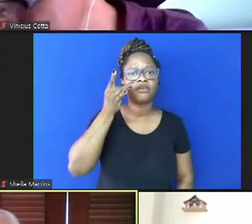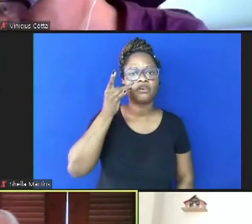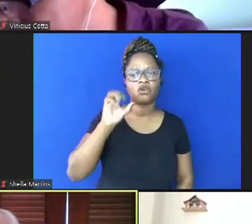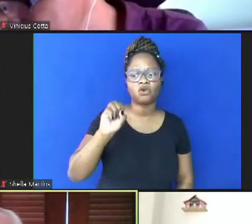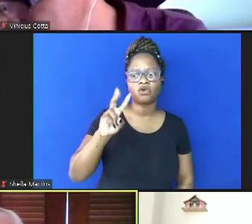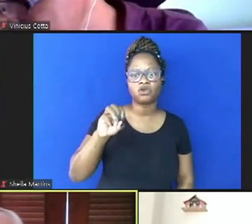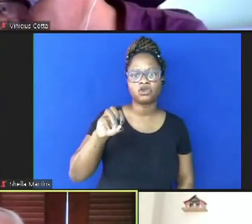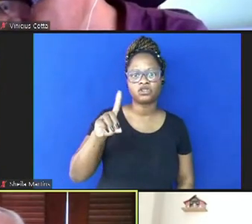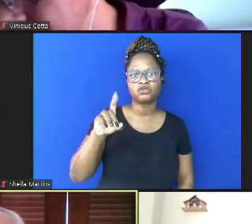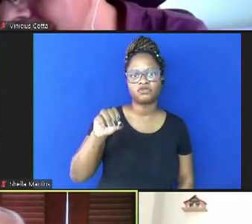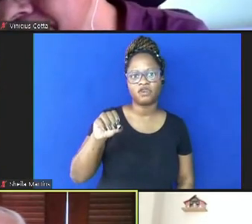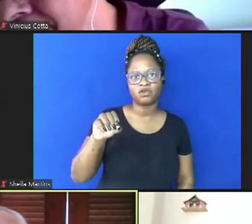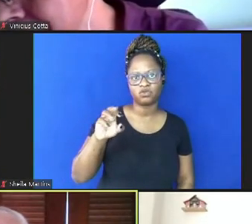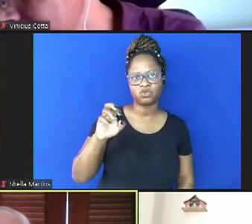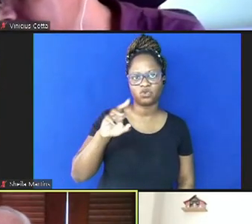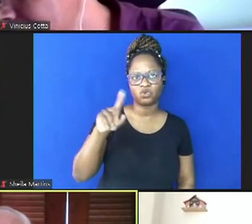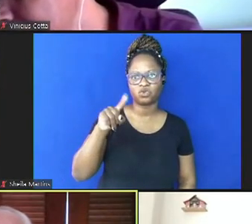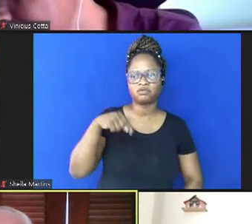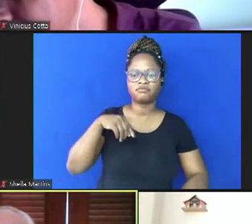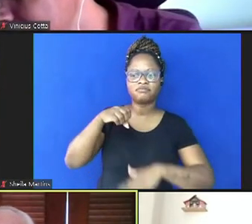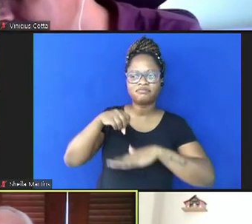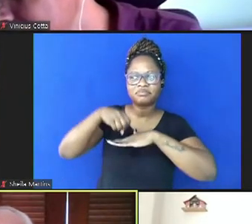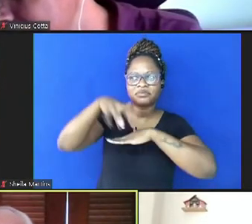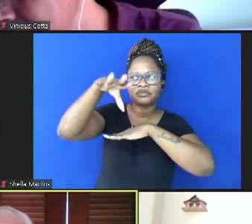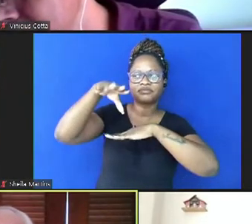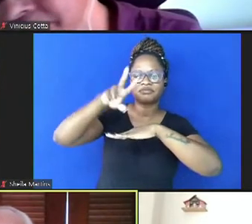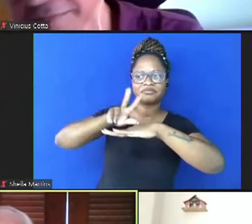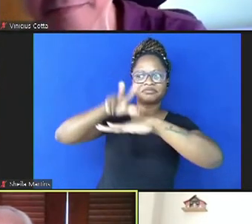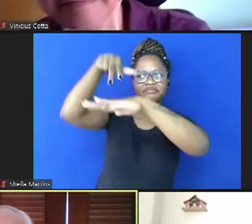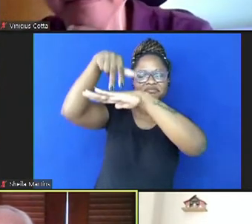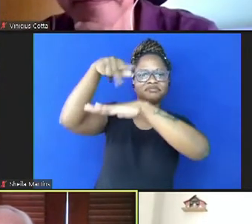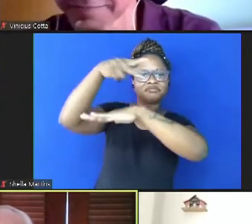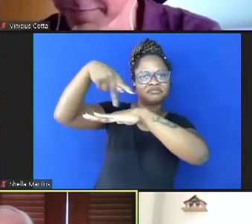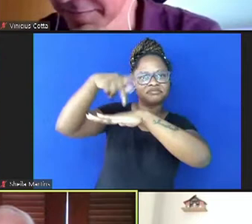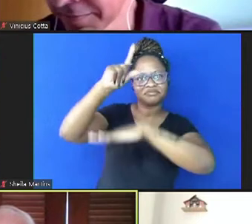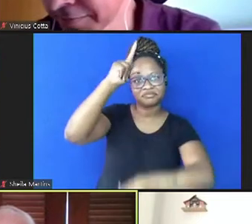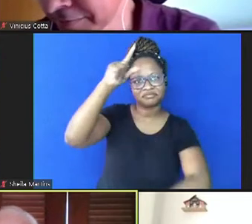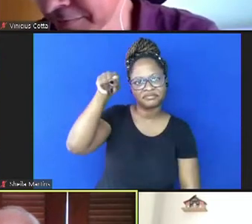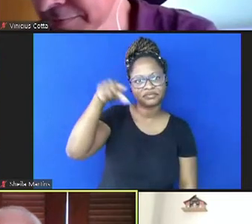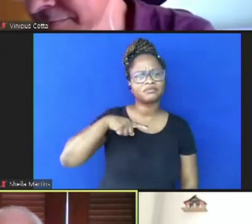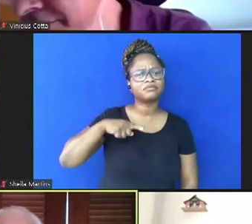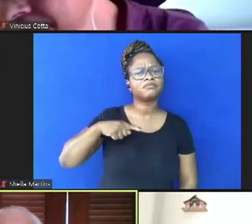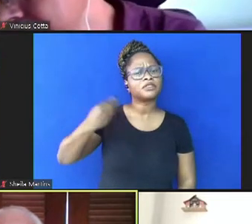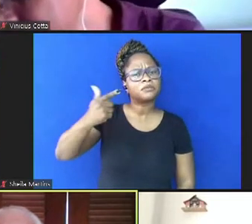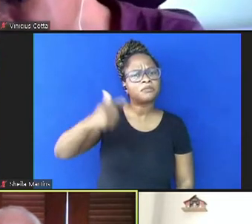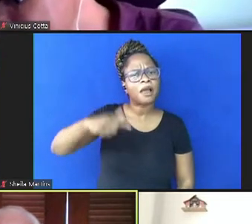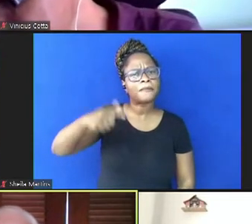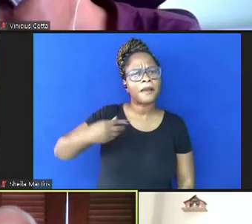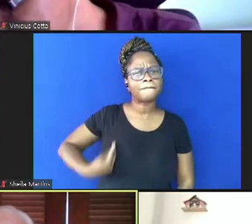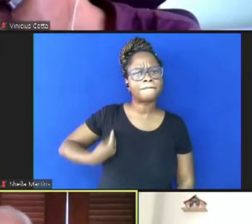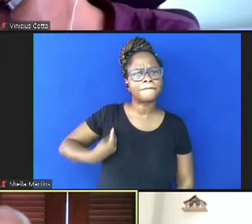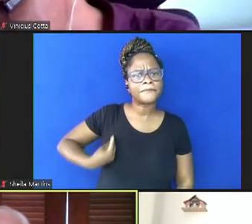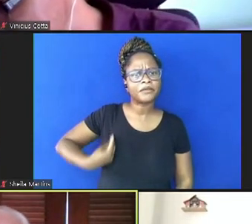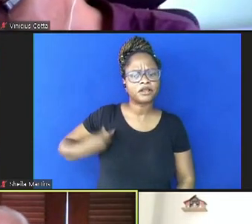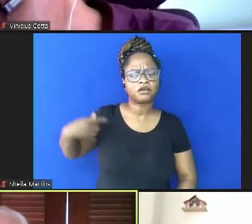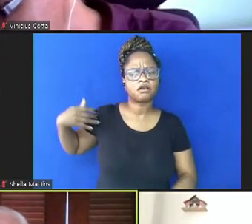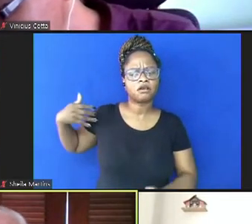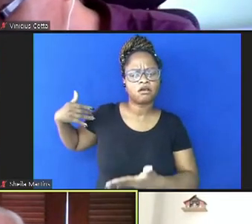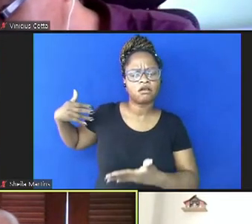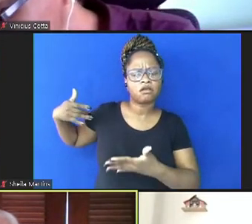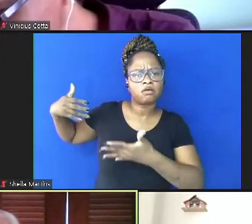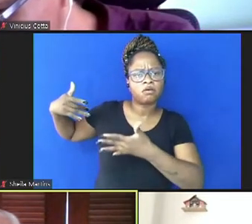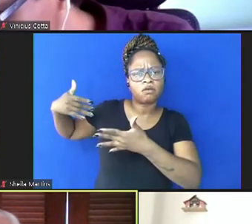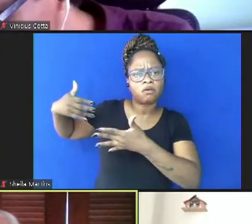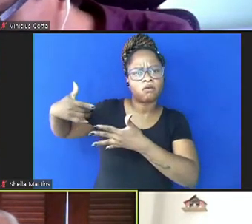por exemplo, né? E tantas outras presenças que a Fundação ao longo do tempo teve,